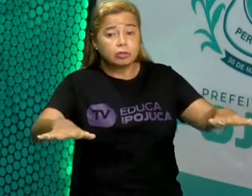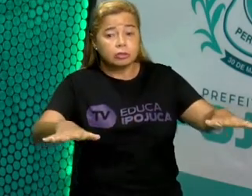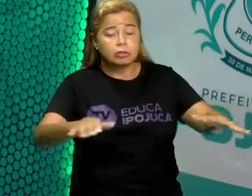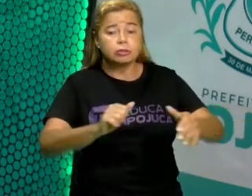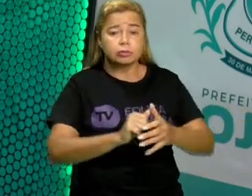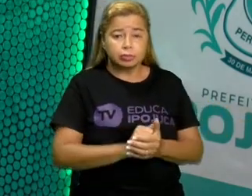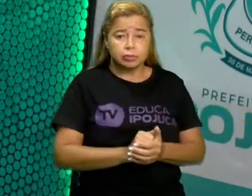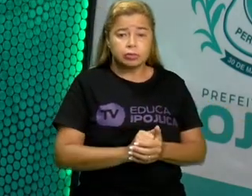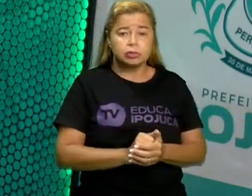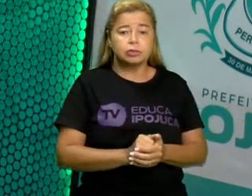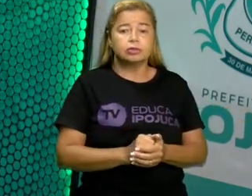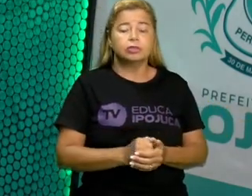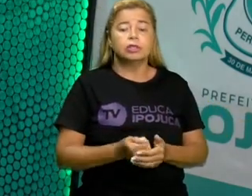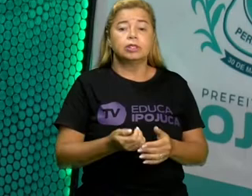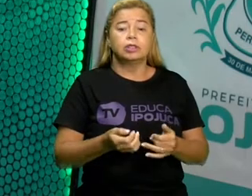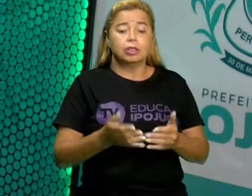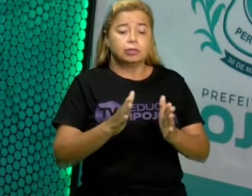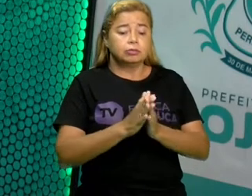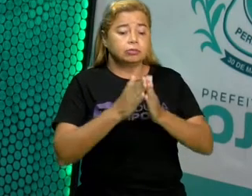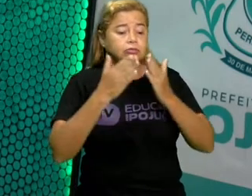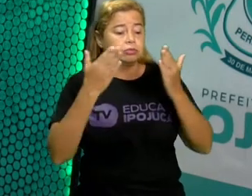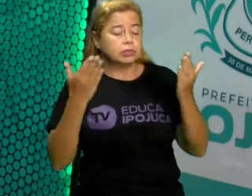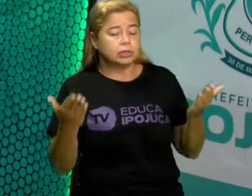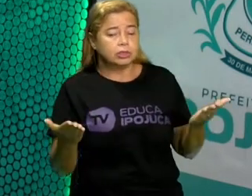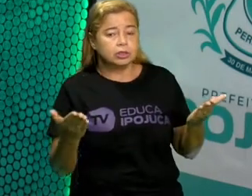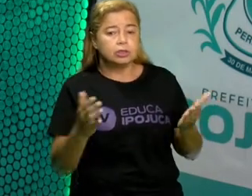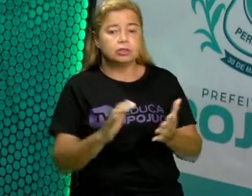através de livros